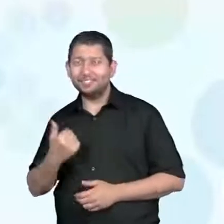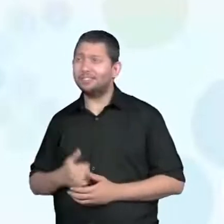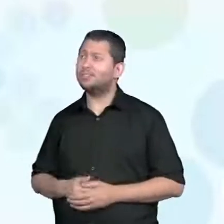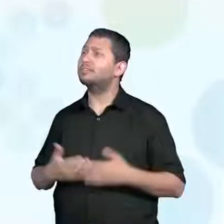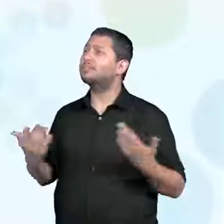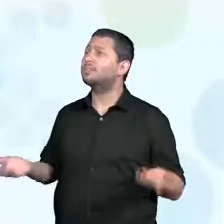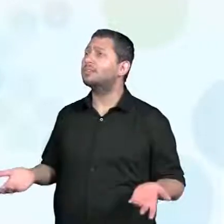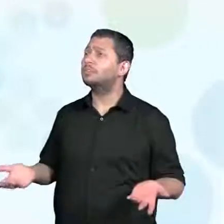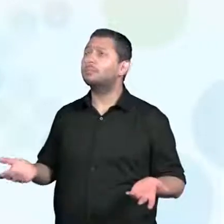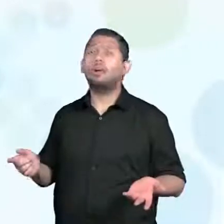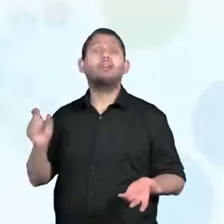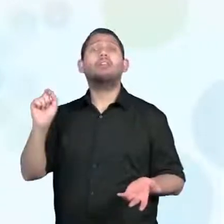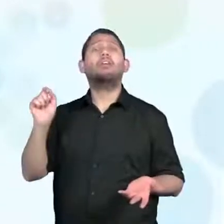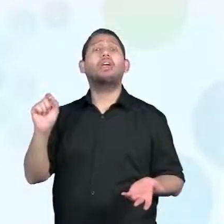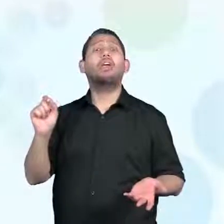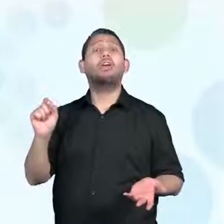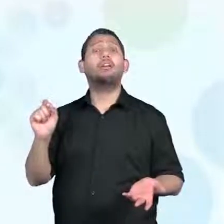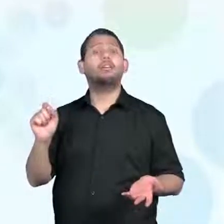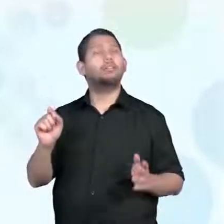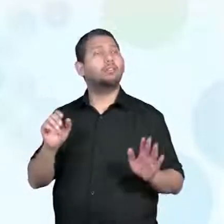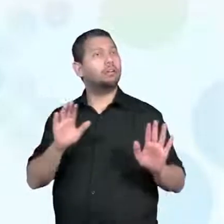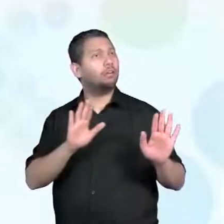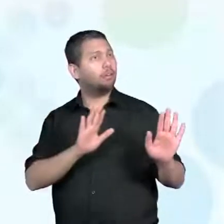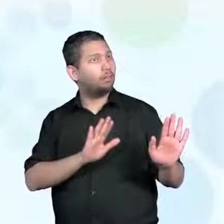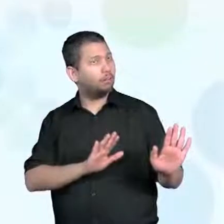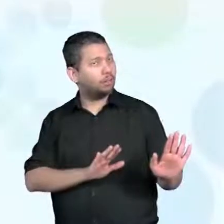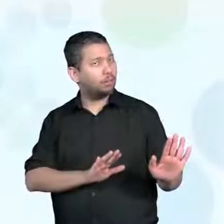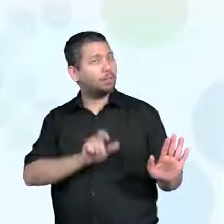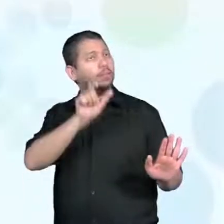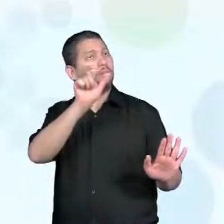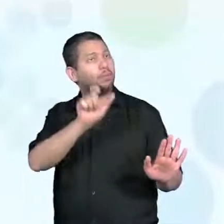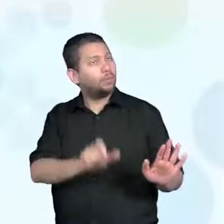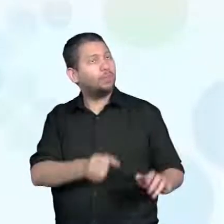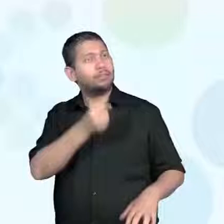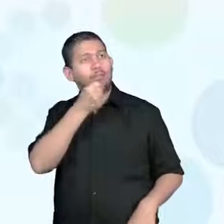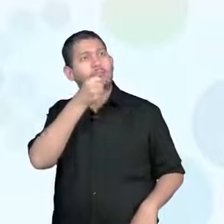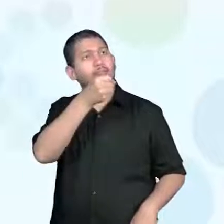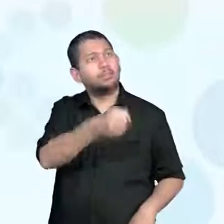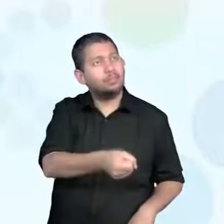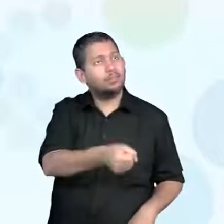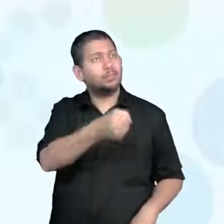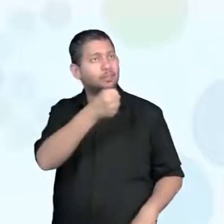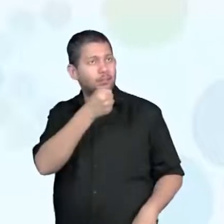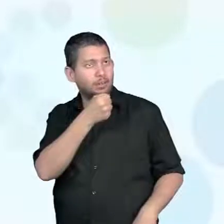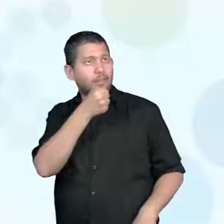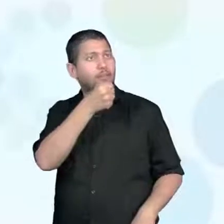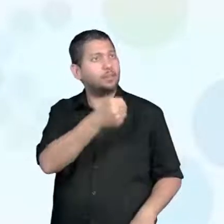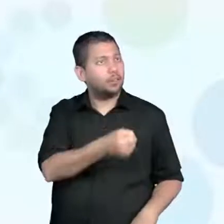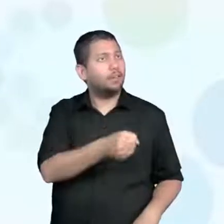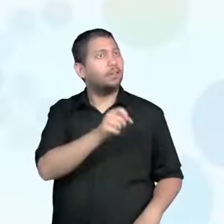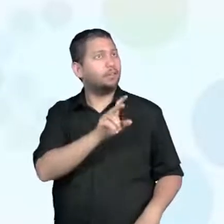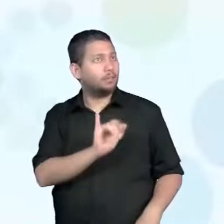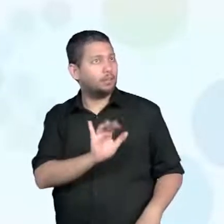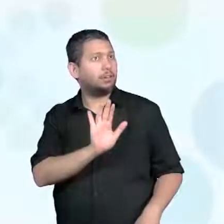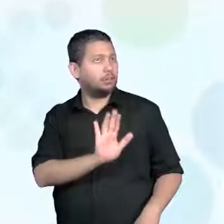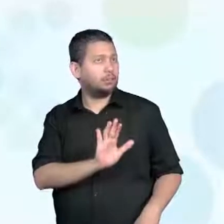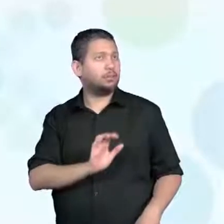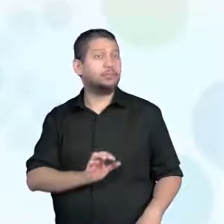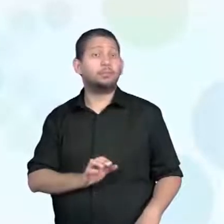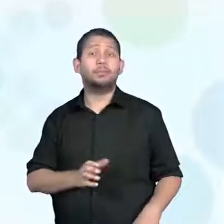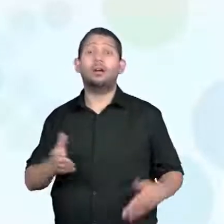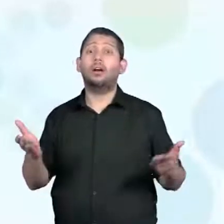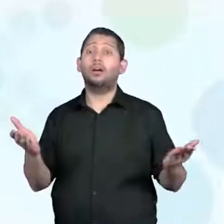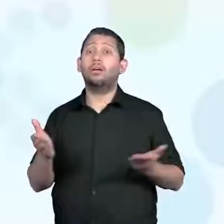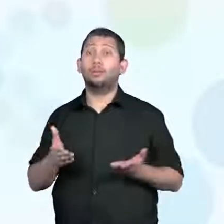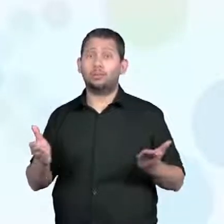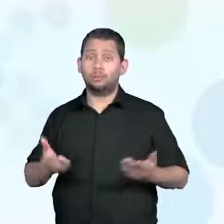Vamos, mas cadê o entrevistado? Não, calma, vamos devagar. Vamos devagarzinho. Primeiro vamos ver aqui, ó. Também é o momento de eu